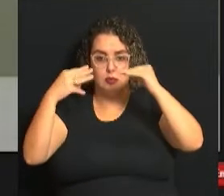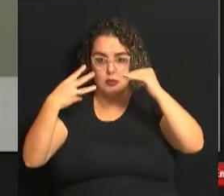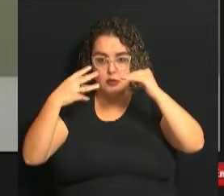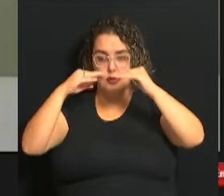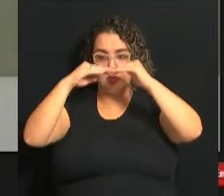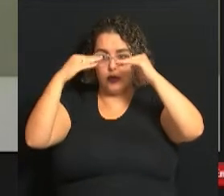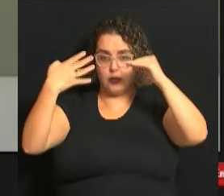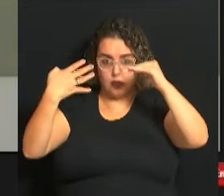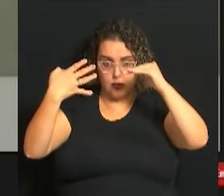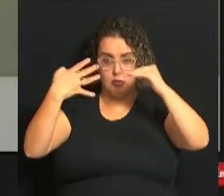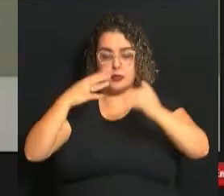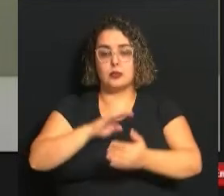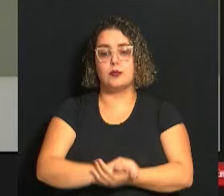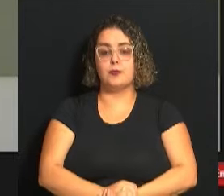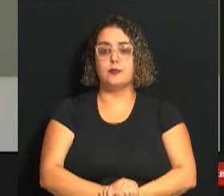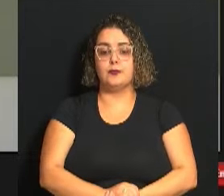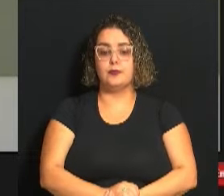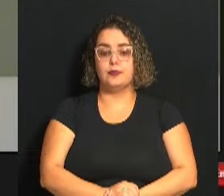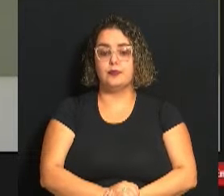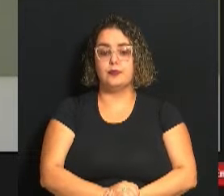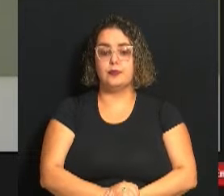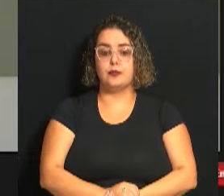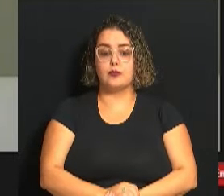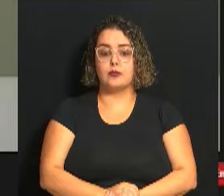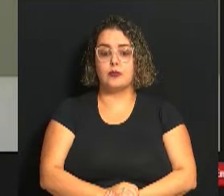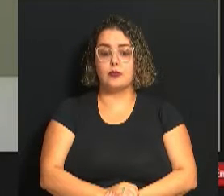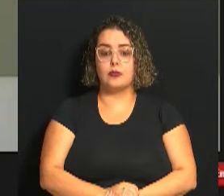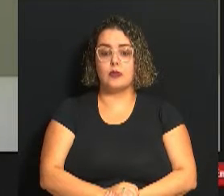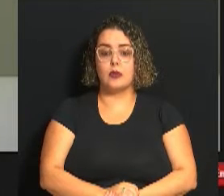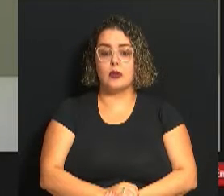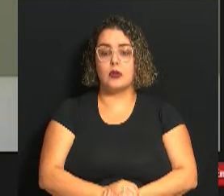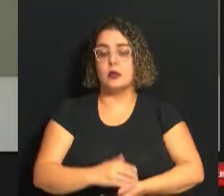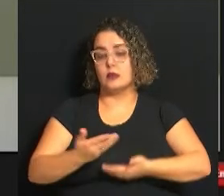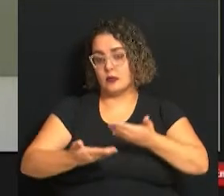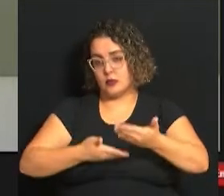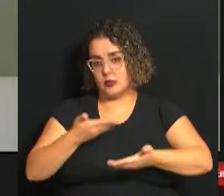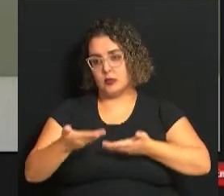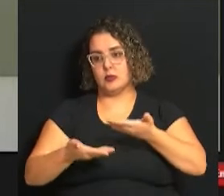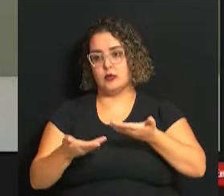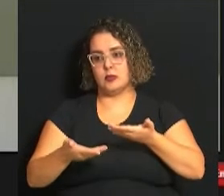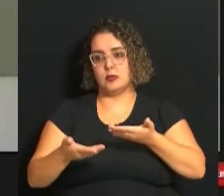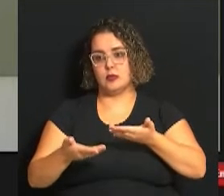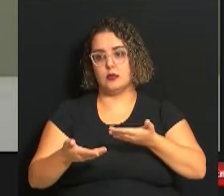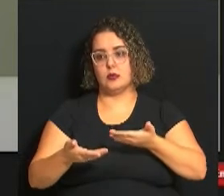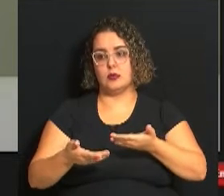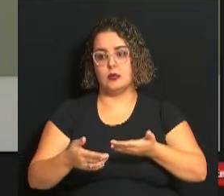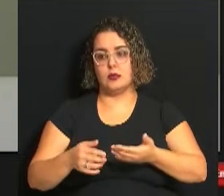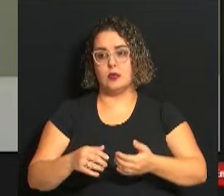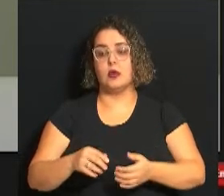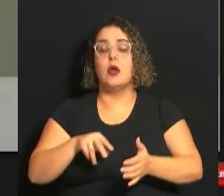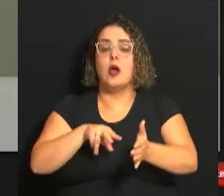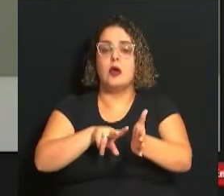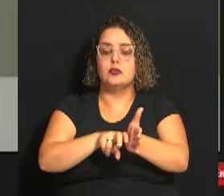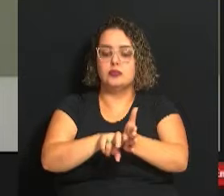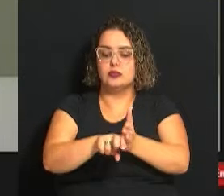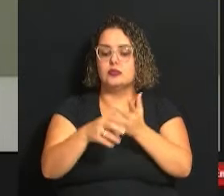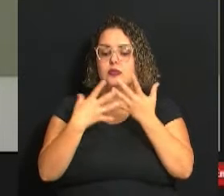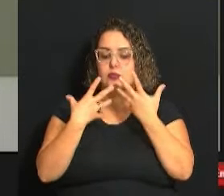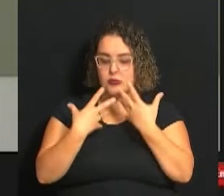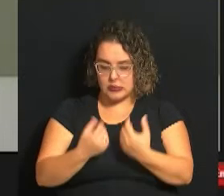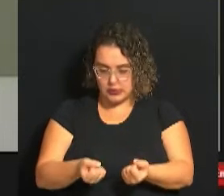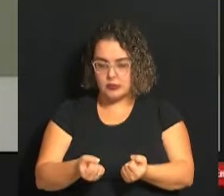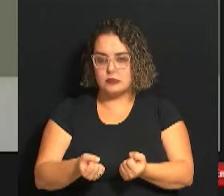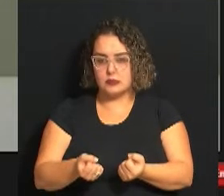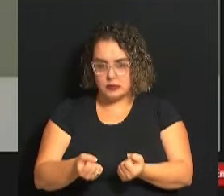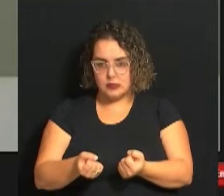4, e isso, então, vai impactar no seu tratamento. Nós vamos, a partir do diagnóstico, nós vamos, então,